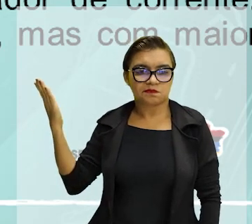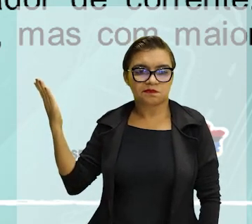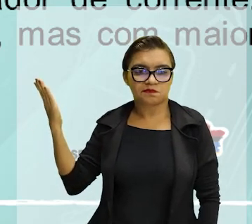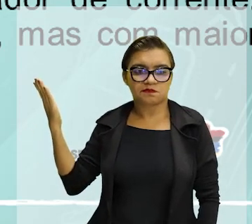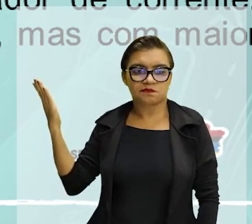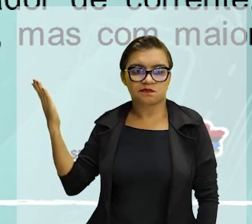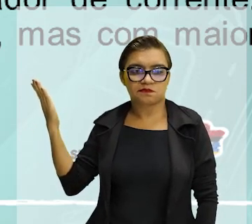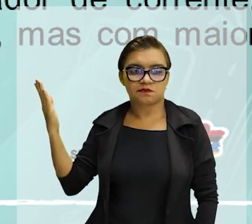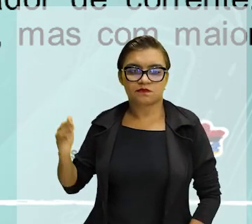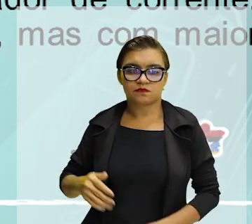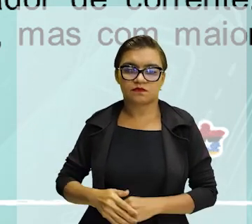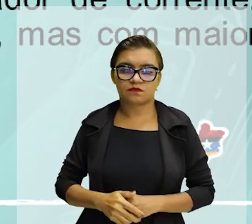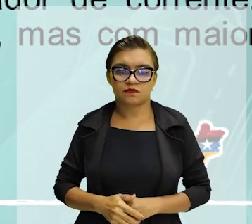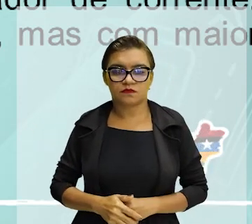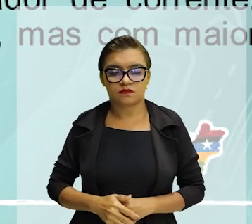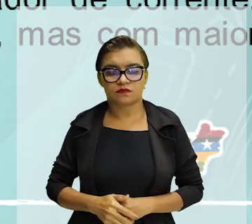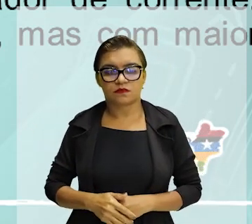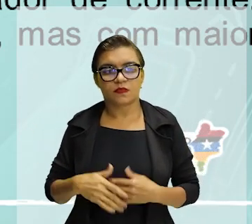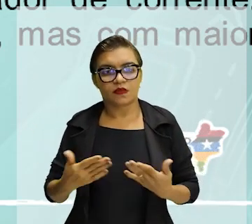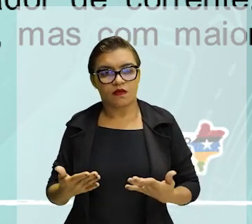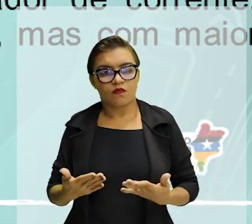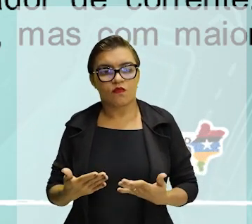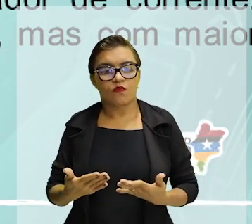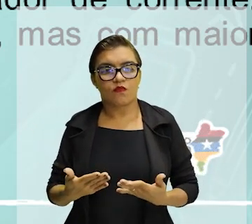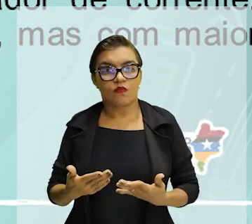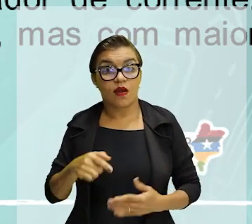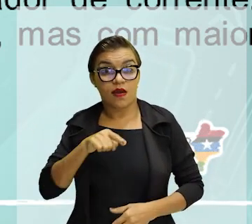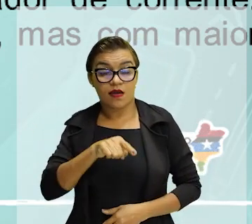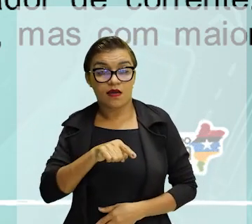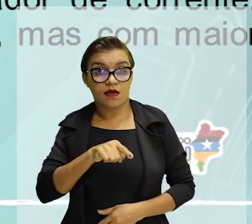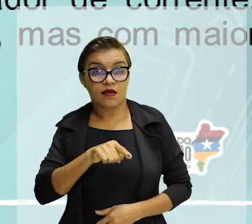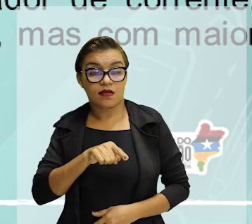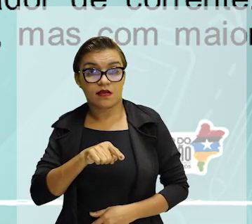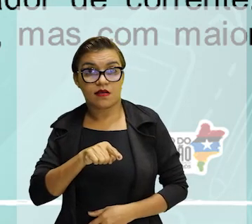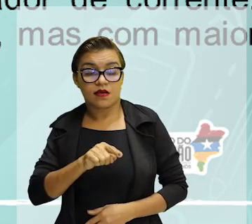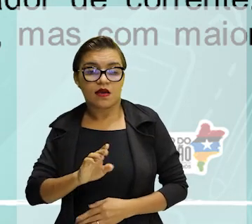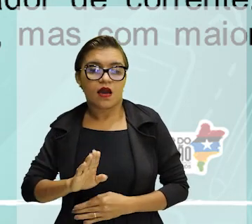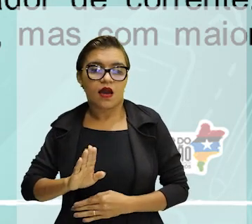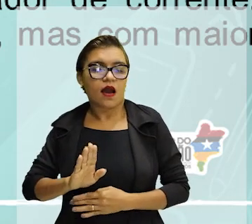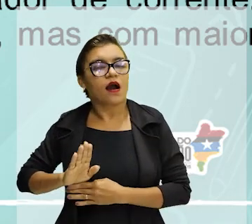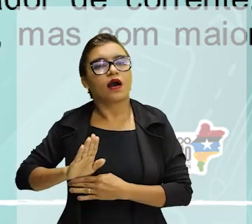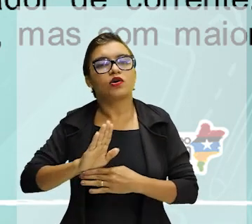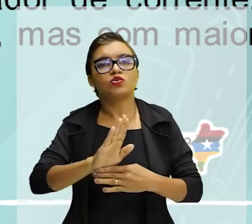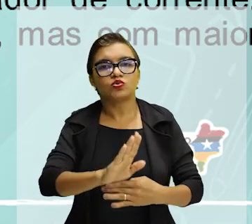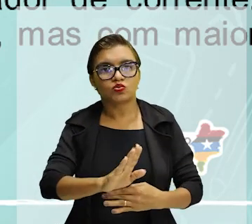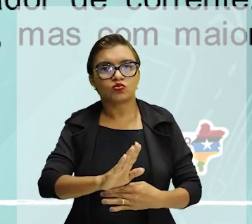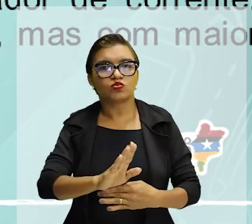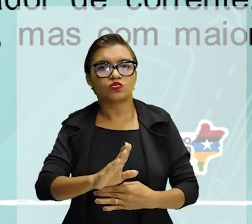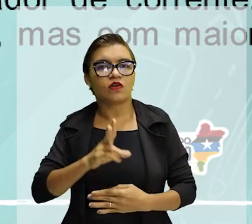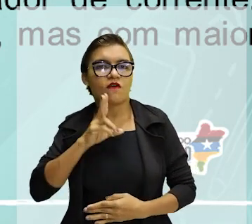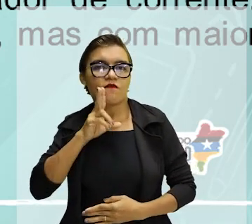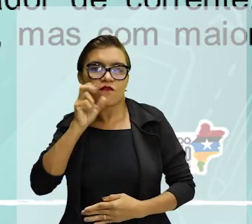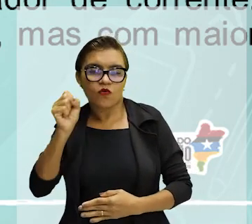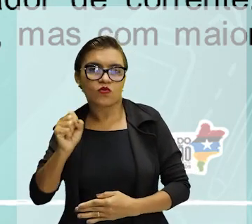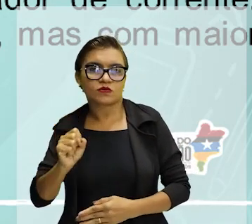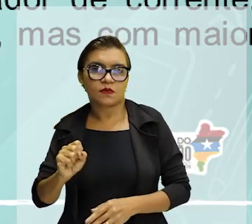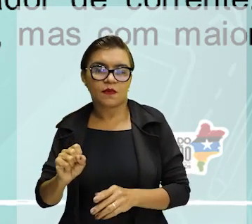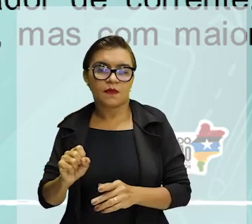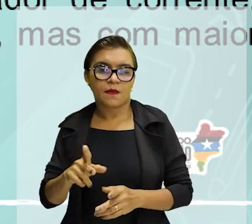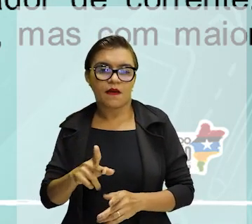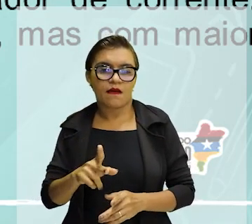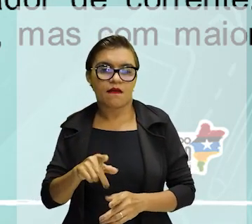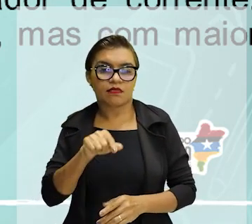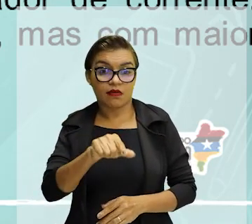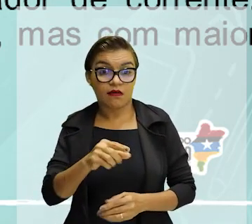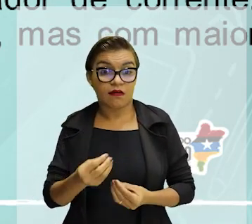para alimentar um alto-falante, mas ainda sem condições de fornecer a potência adequada. Ou seja, a